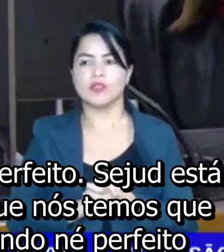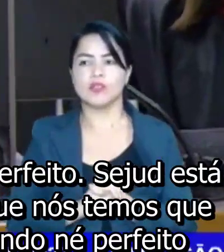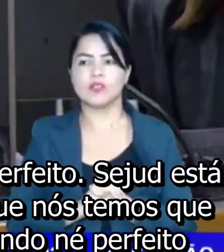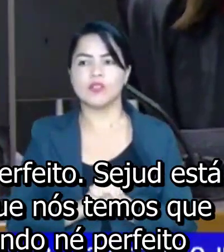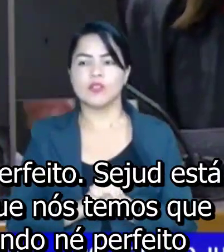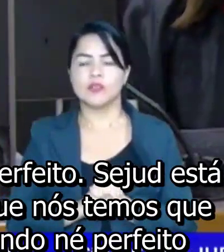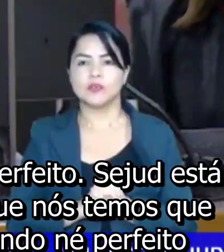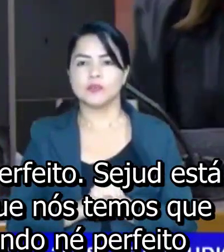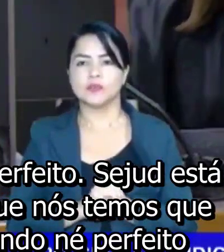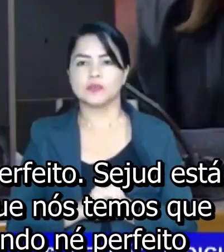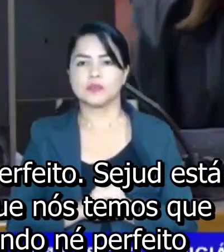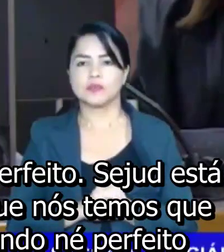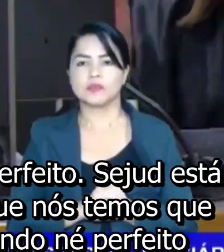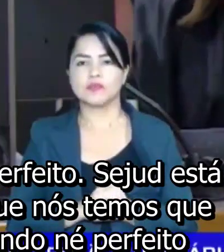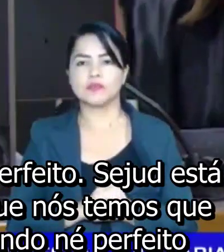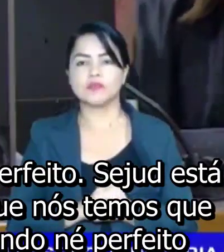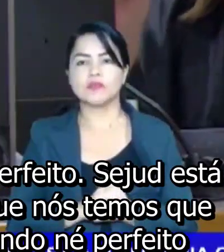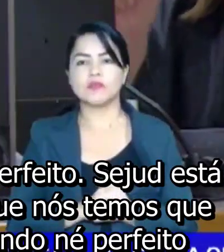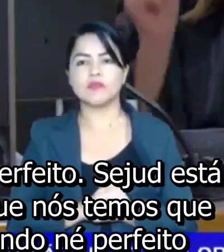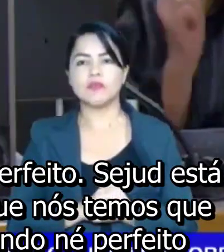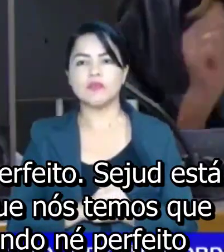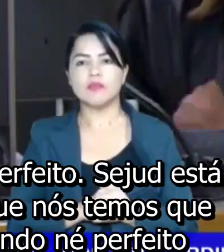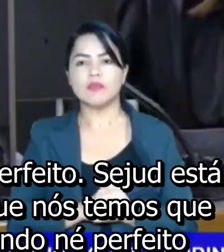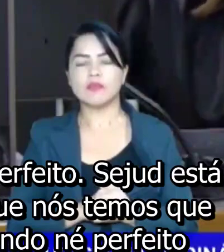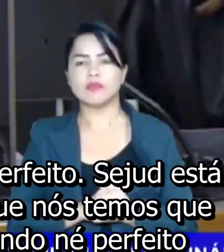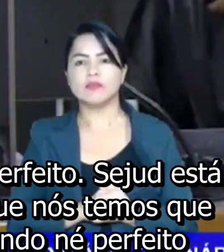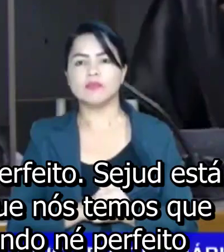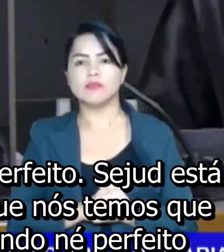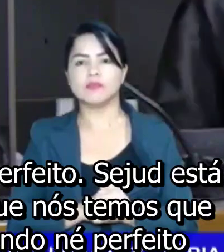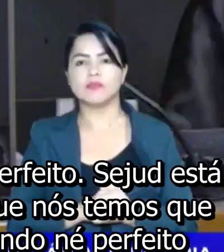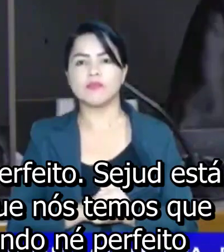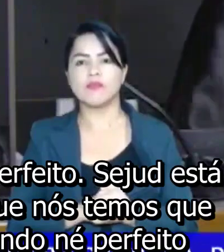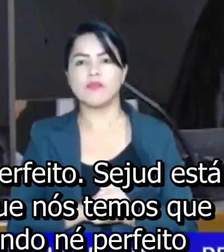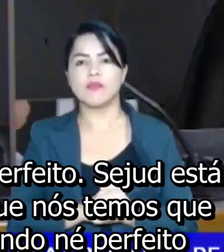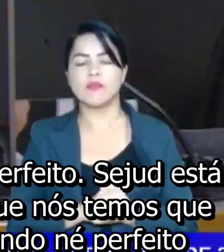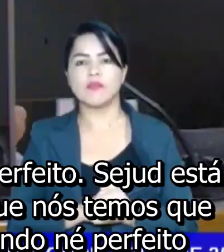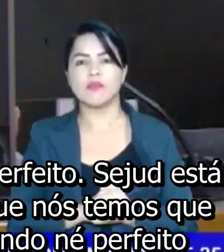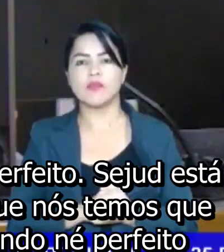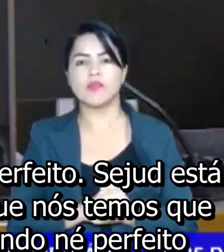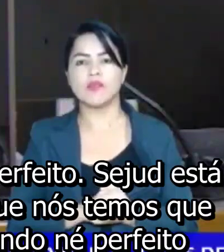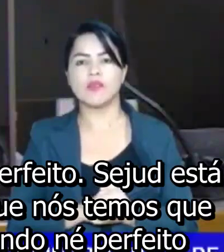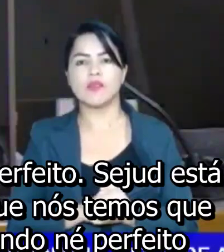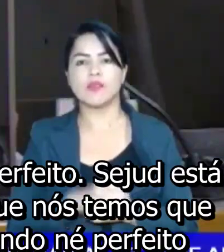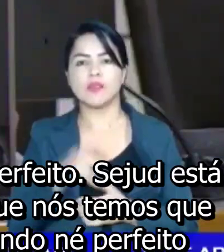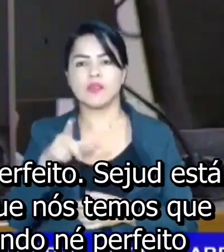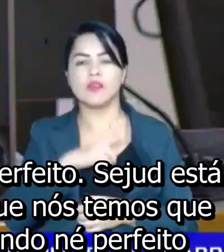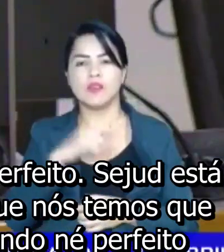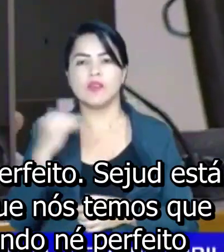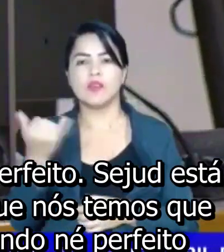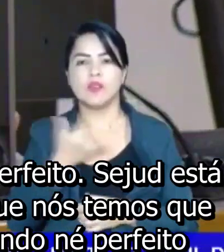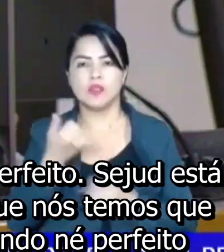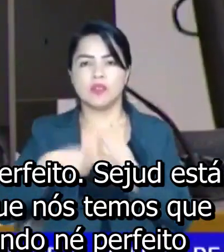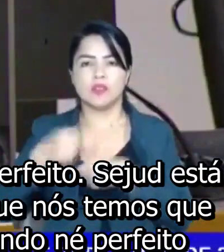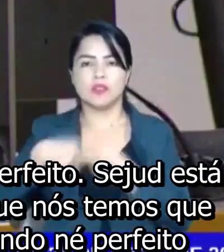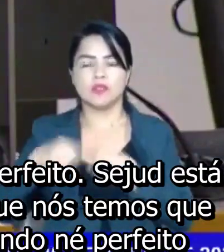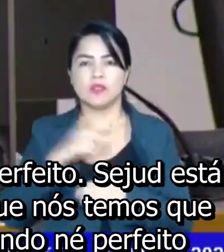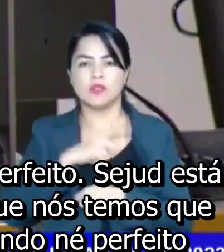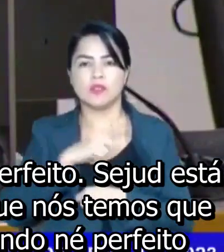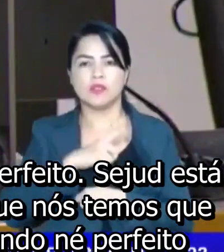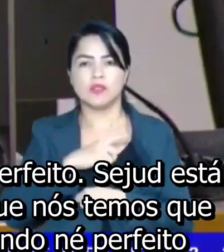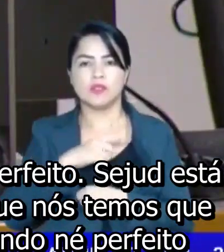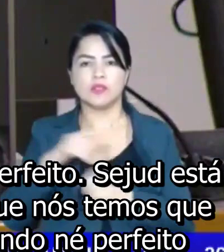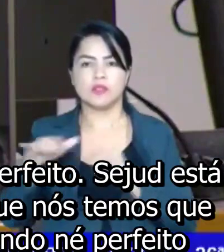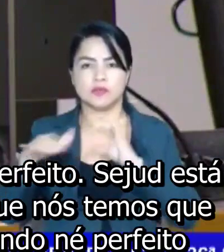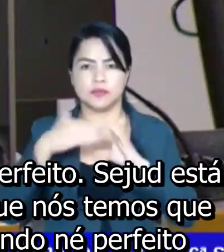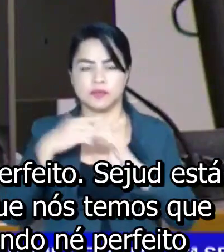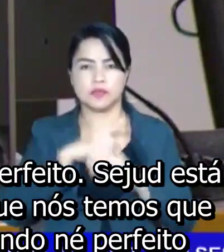esquerdo, secretária judiciária. Desembargador João Lages conversa com a secretária. Que nos nossos e-mails tem uma resposta